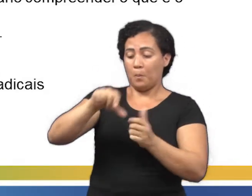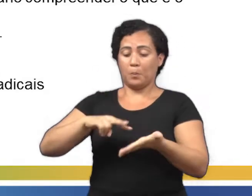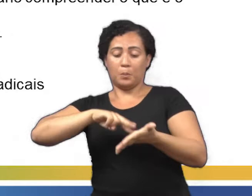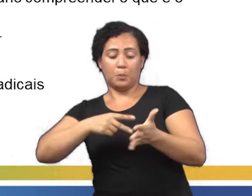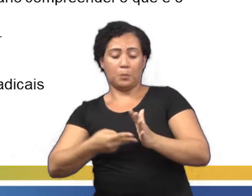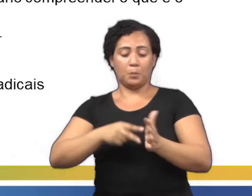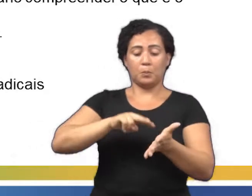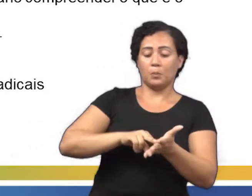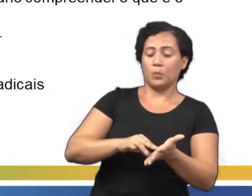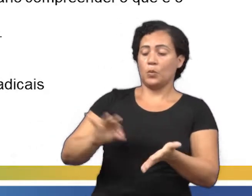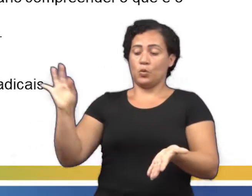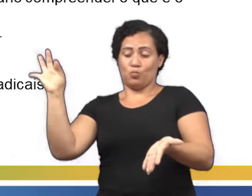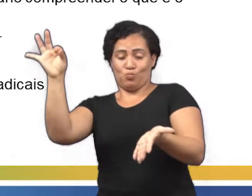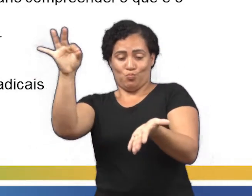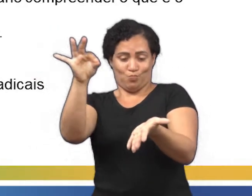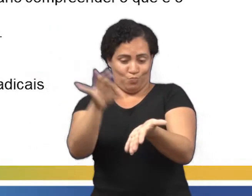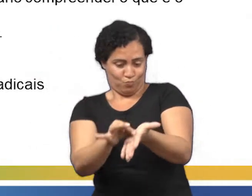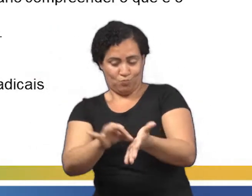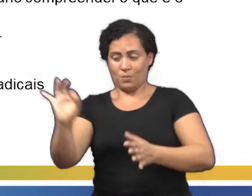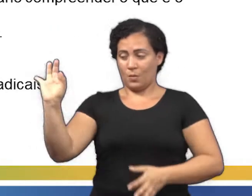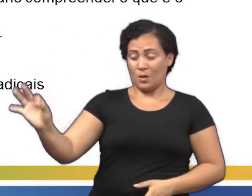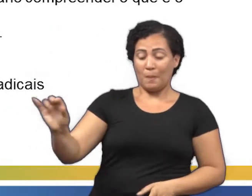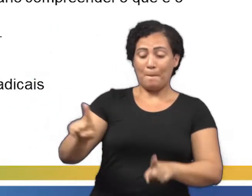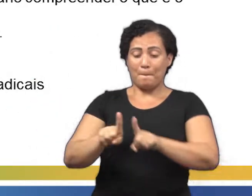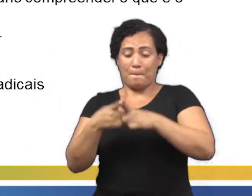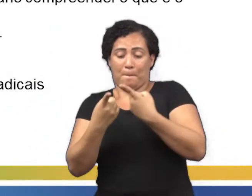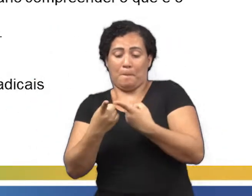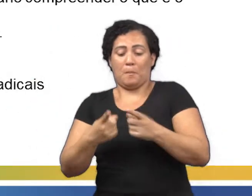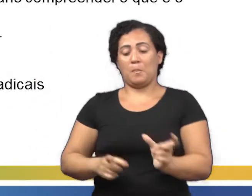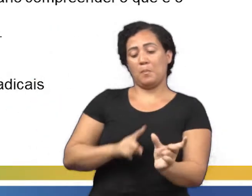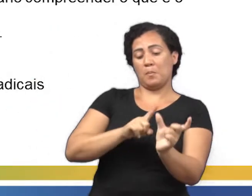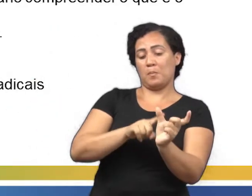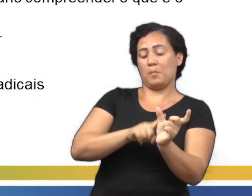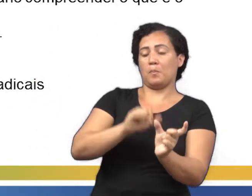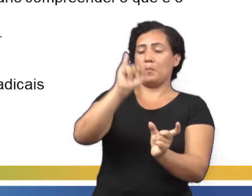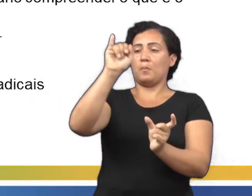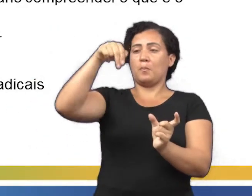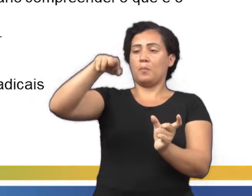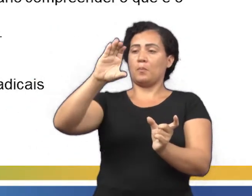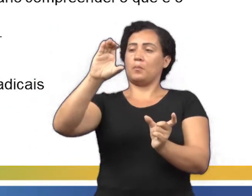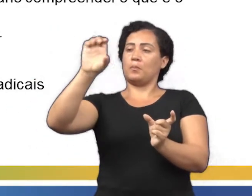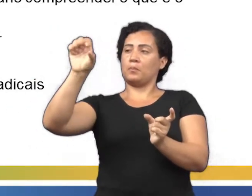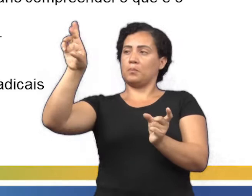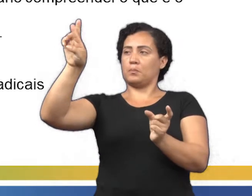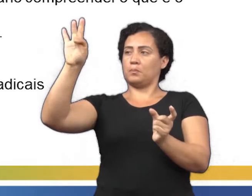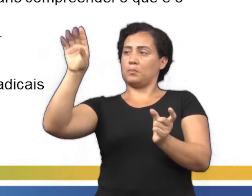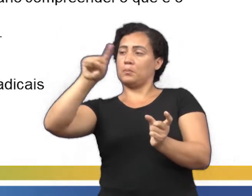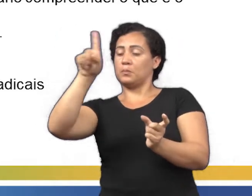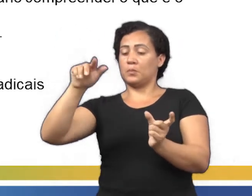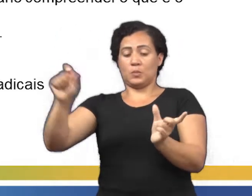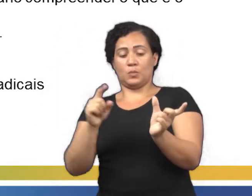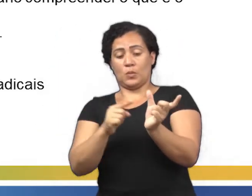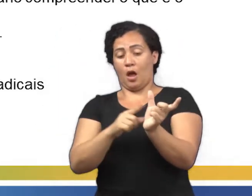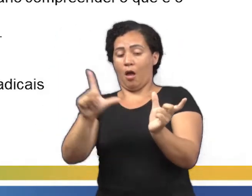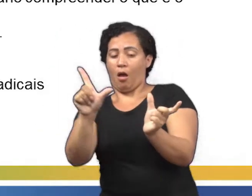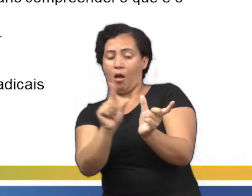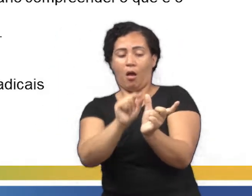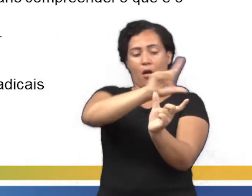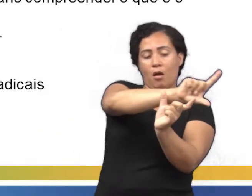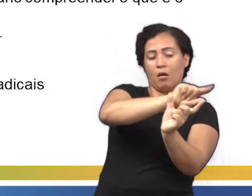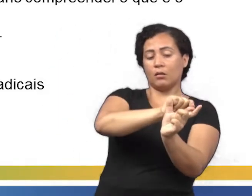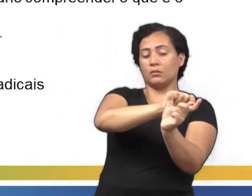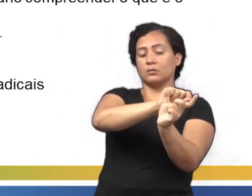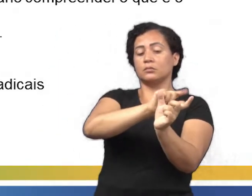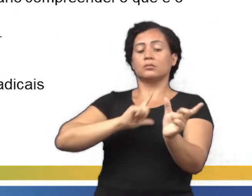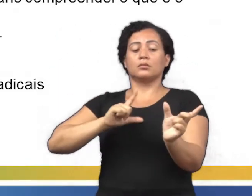certeza. Já na palavra incerteza, eu acrescentei tanto no início quanto no final. Então, percebam